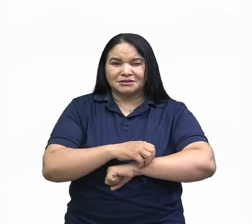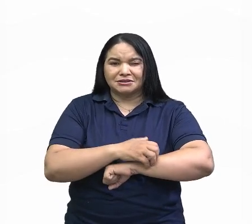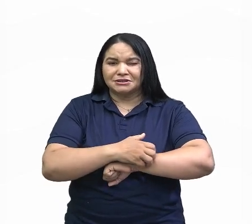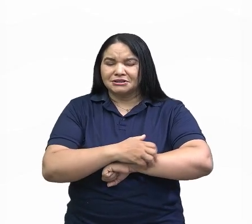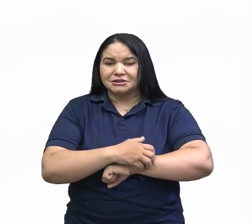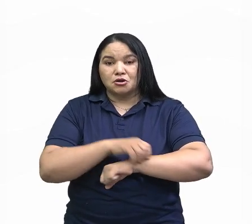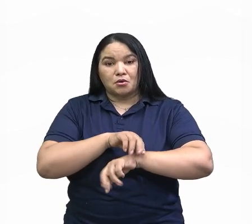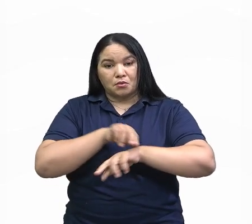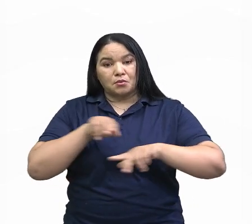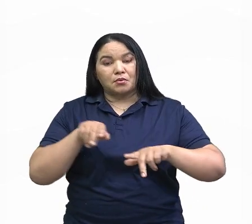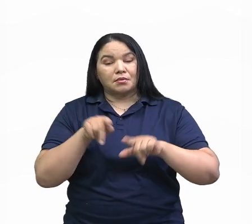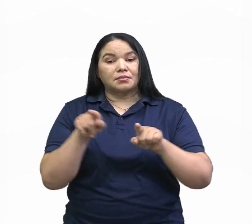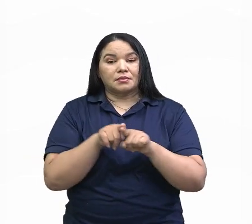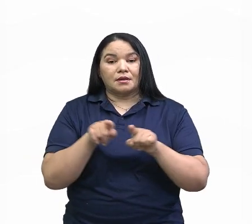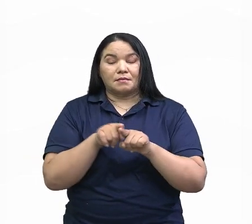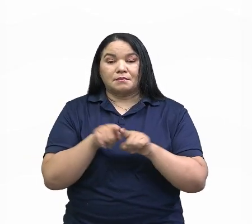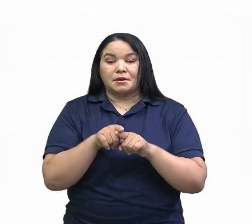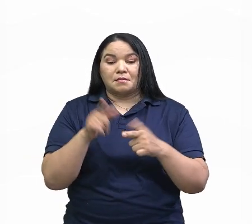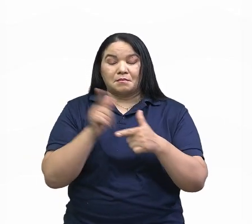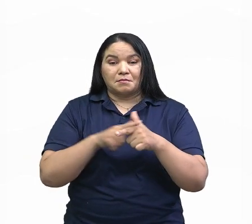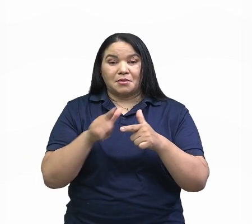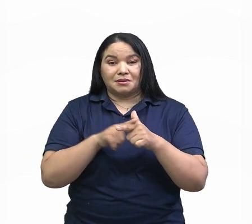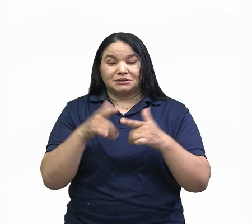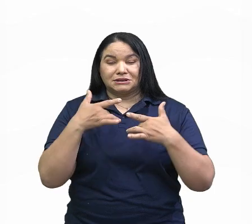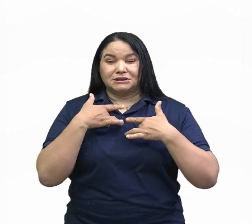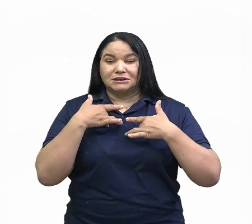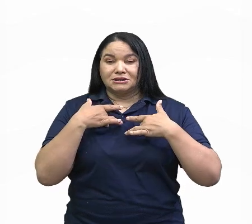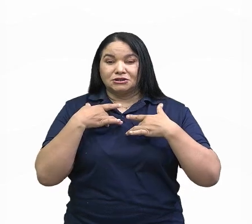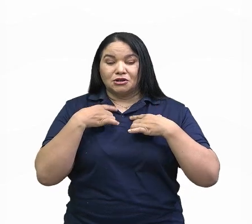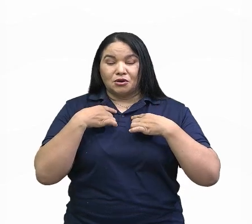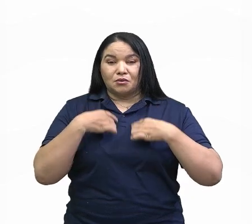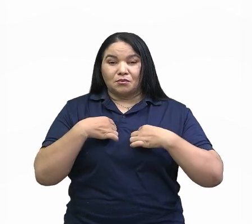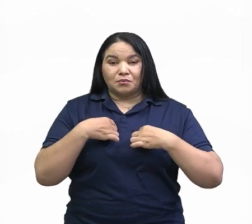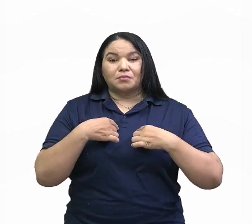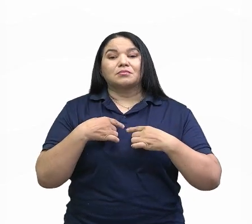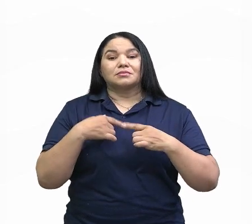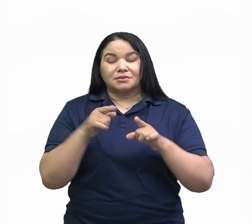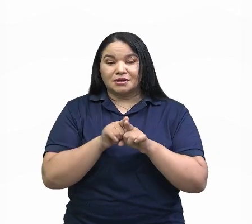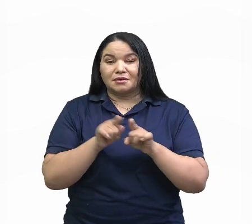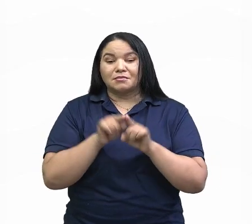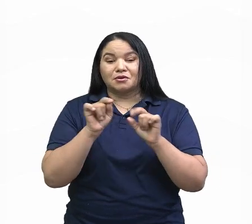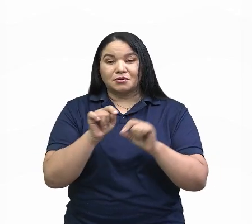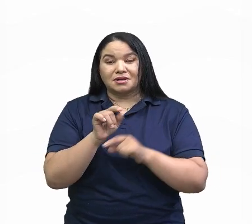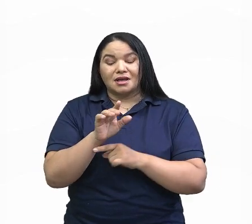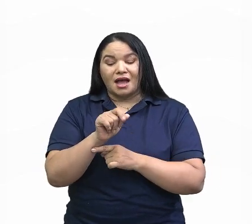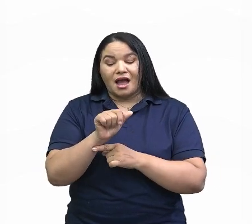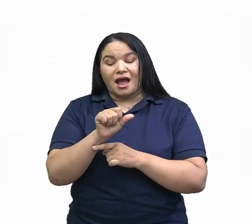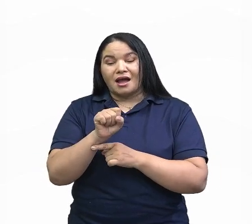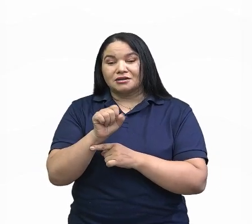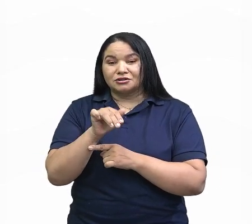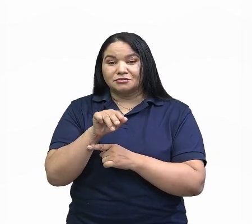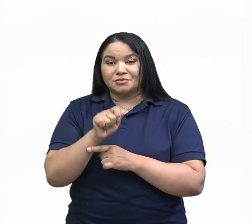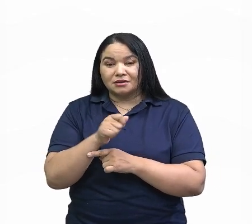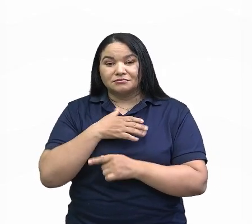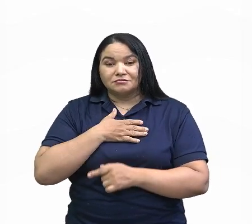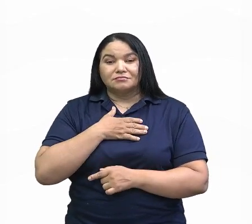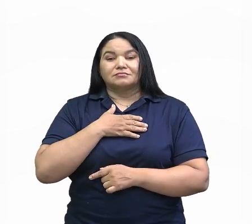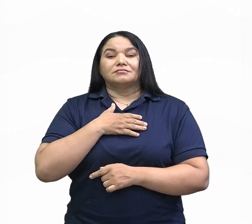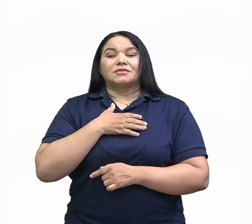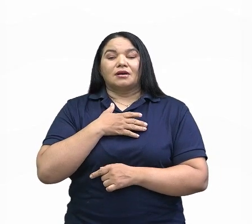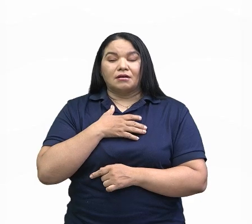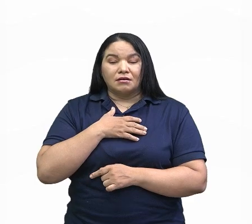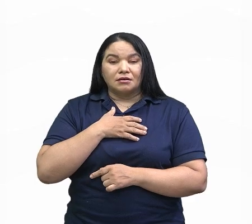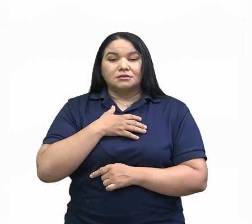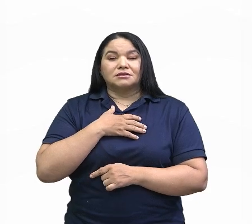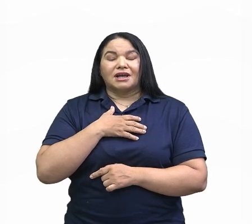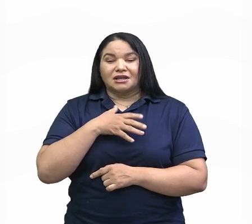e também bronquite e asma, levando ao seu agravamento nos casos pré-existentes, né? Então, existem algumas pessoas que